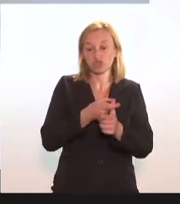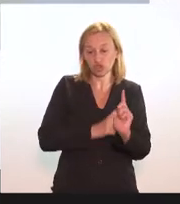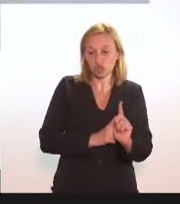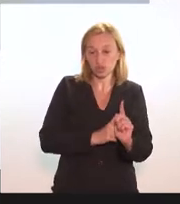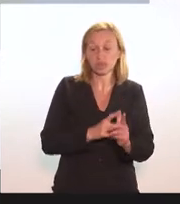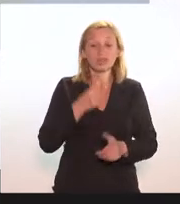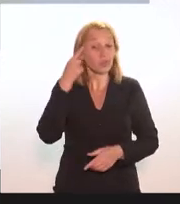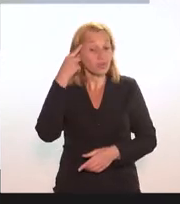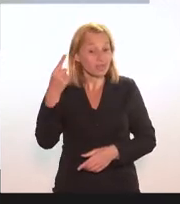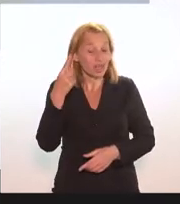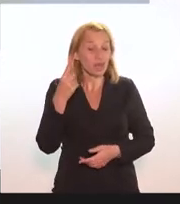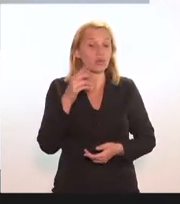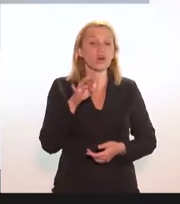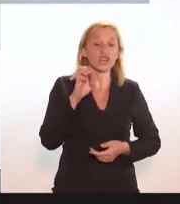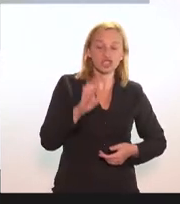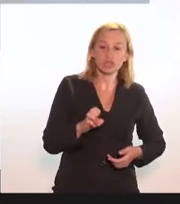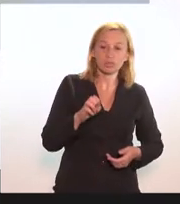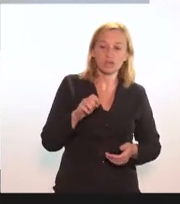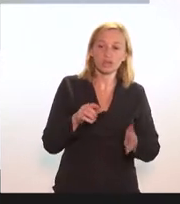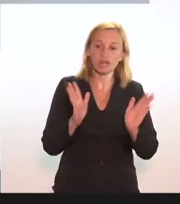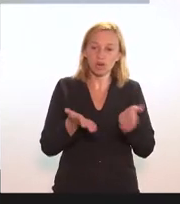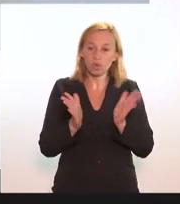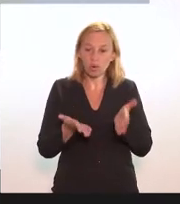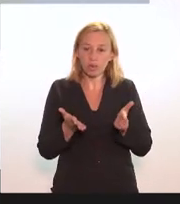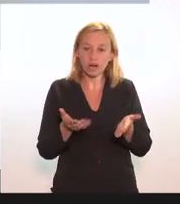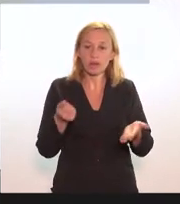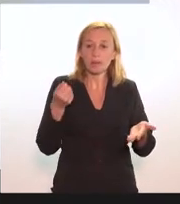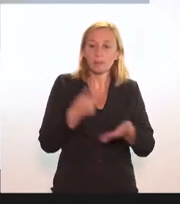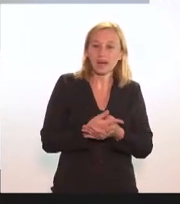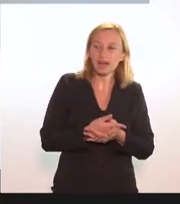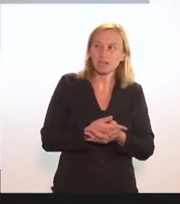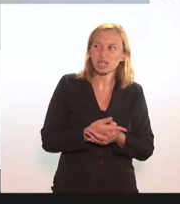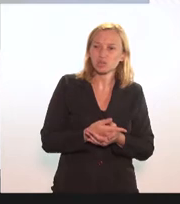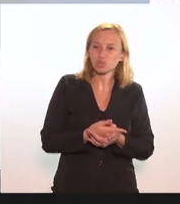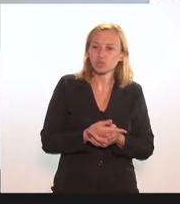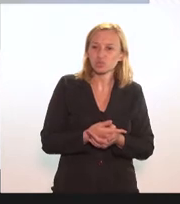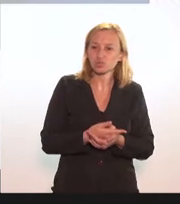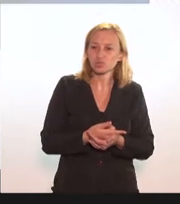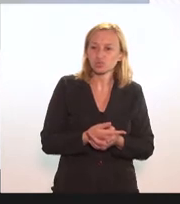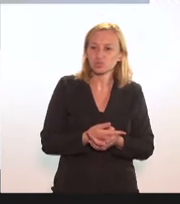terem uma ideia, o regime atual prevê um pagamento de dívida de